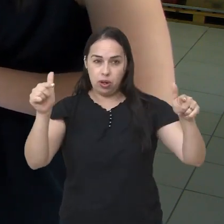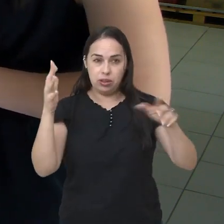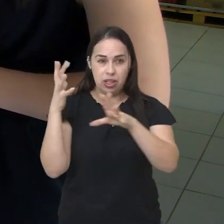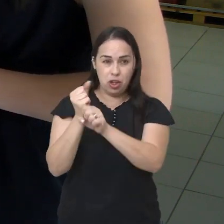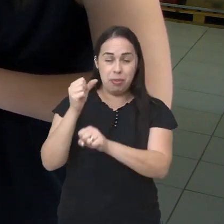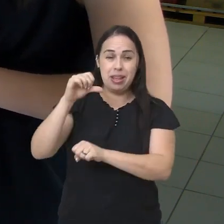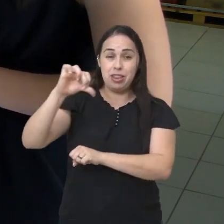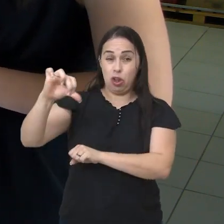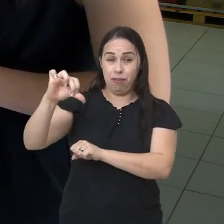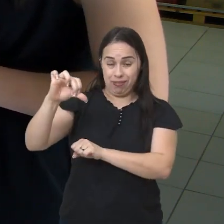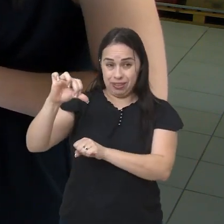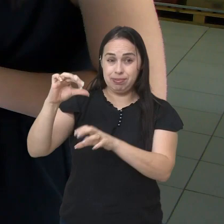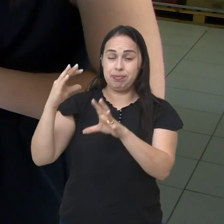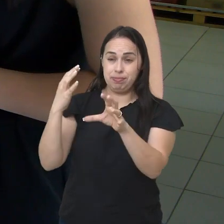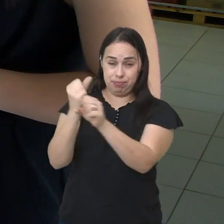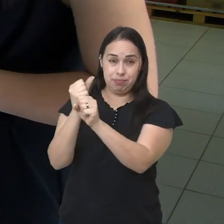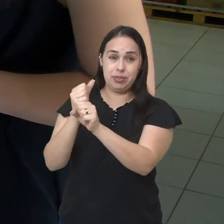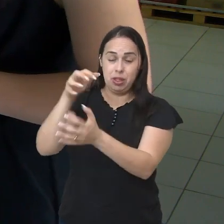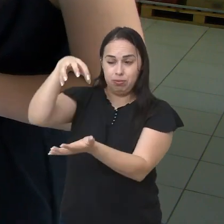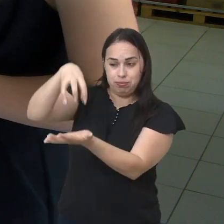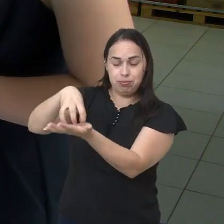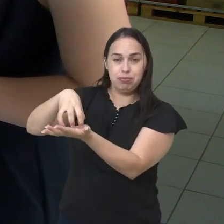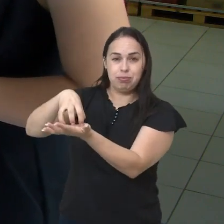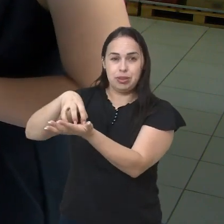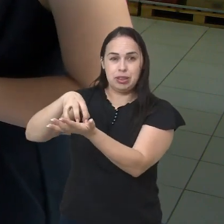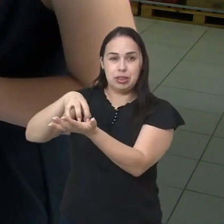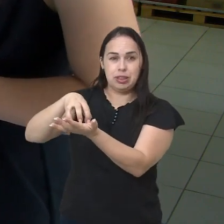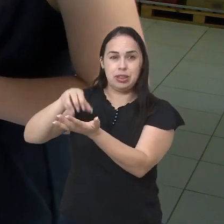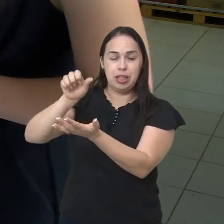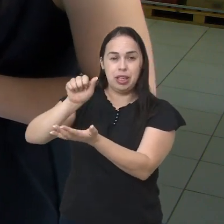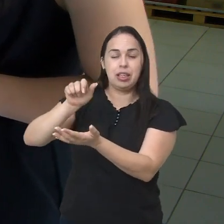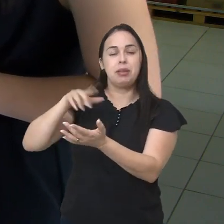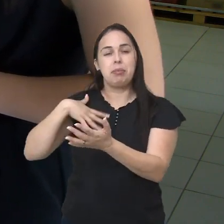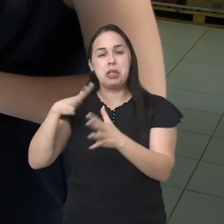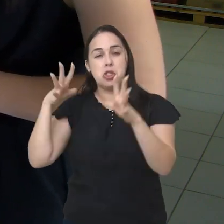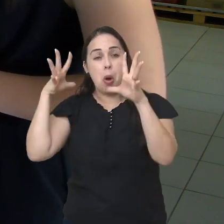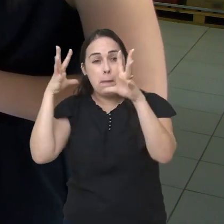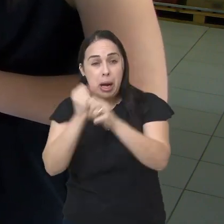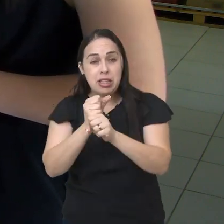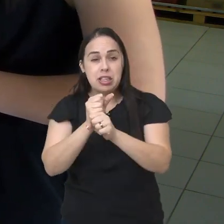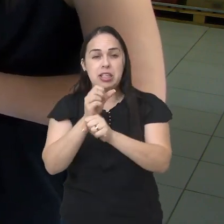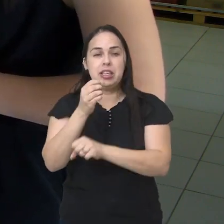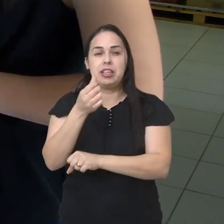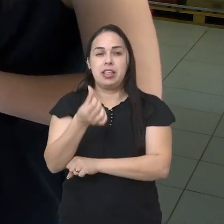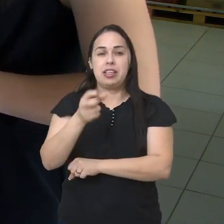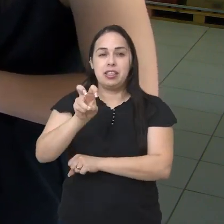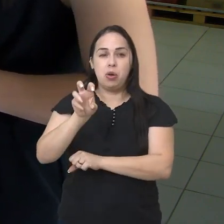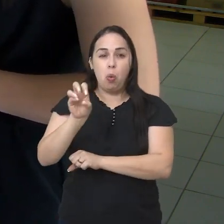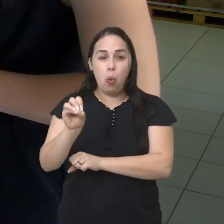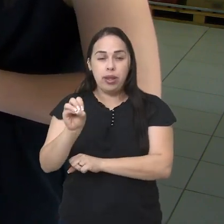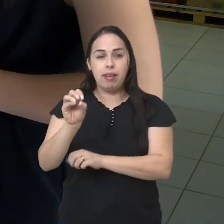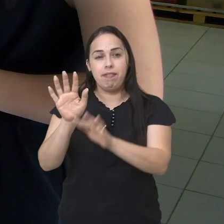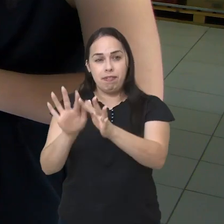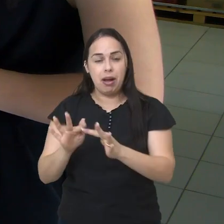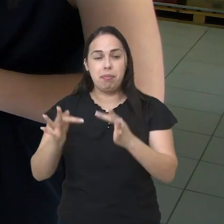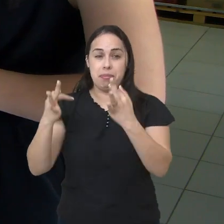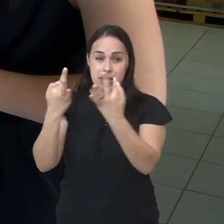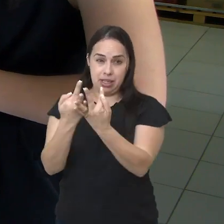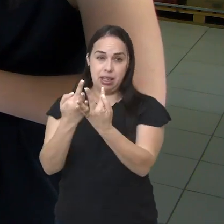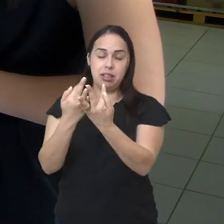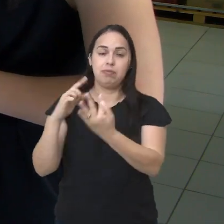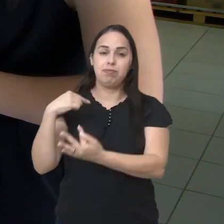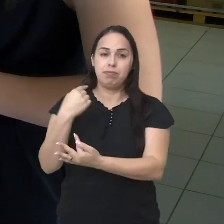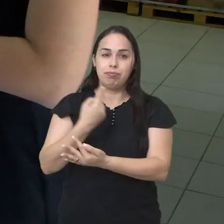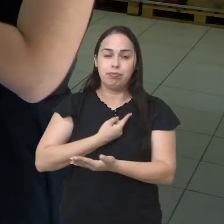outras organizações e dá um total de 650 famílias e 520 toneladas de alimento que a gente distribui